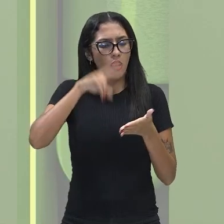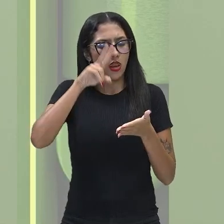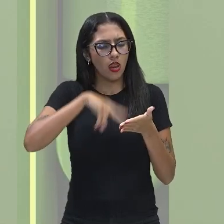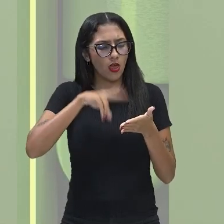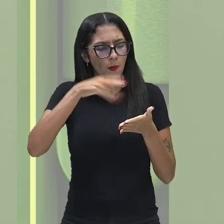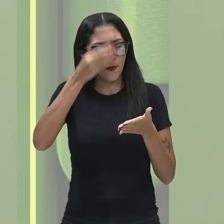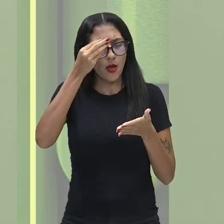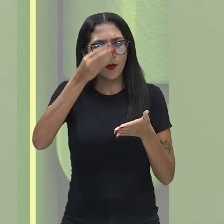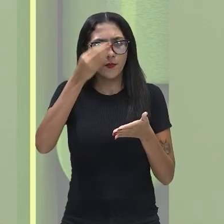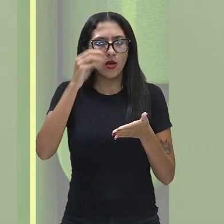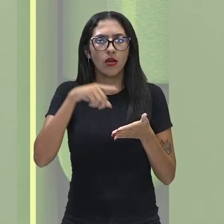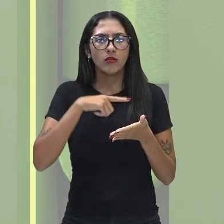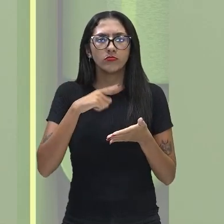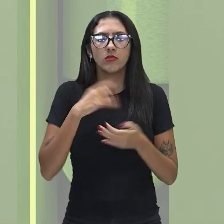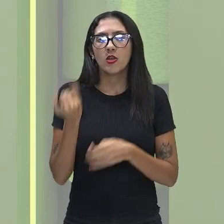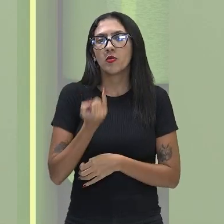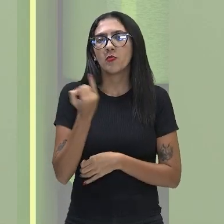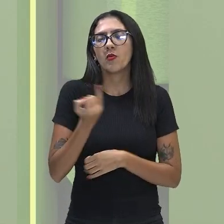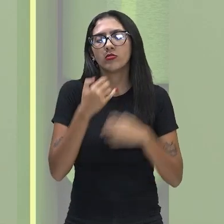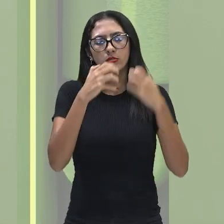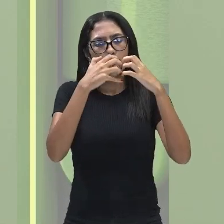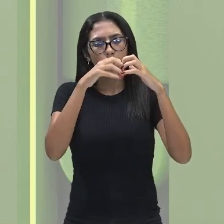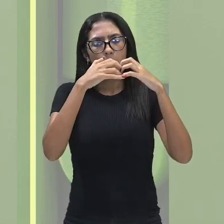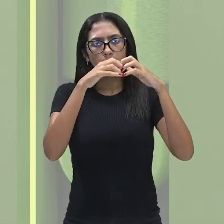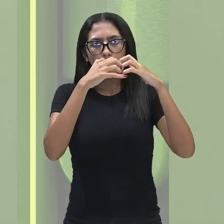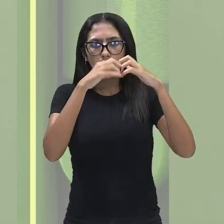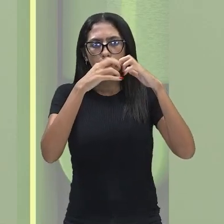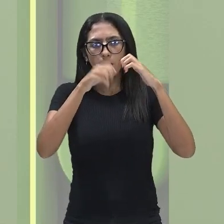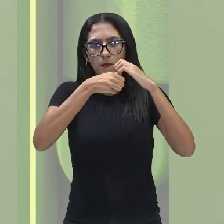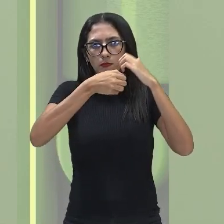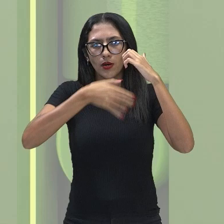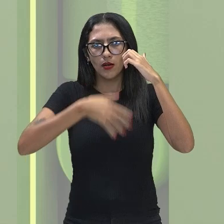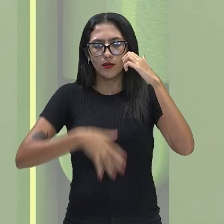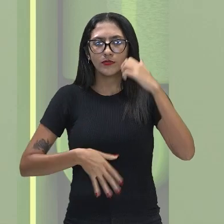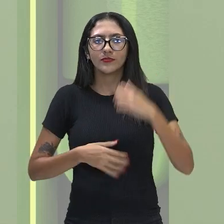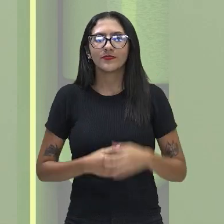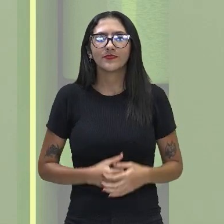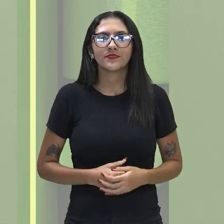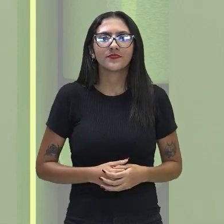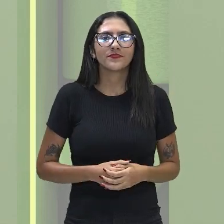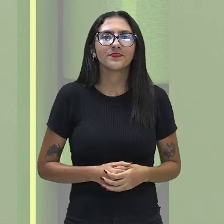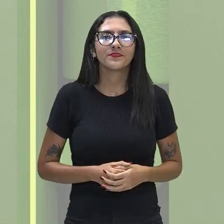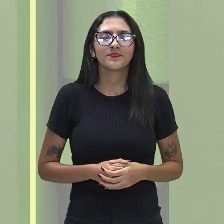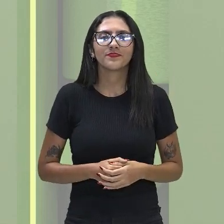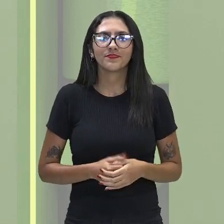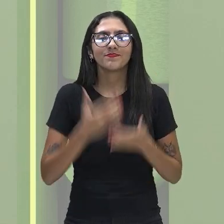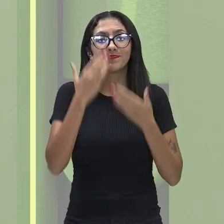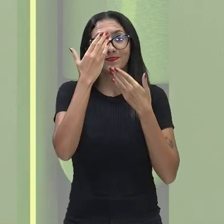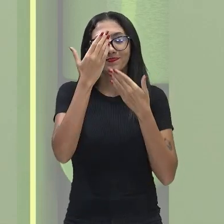importante para a saúde do sistema nervoso nosso.